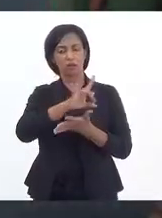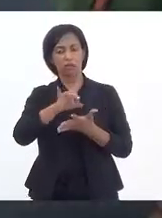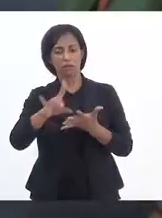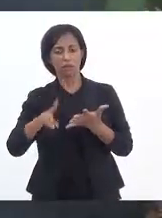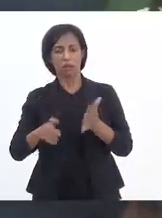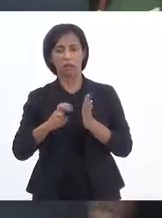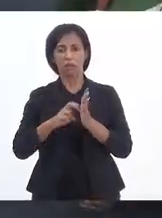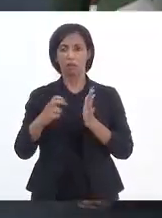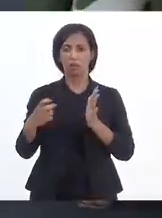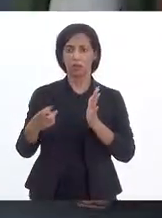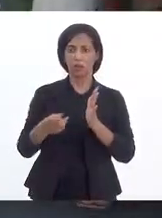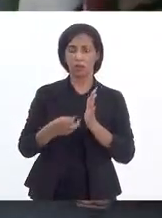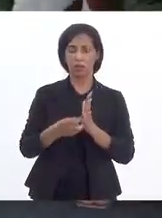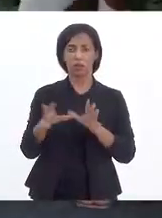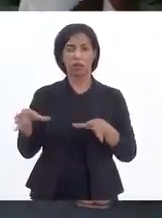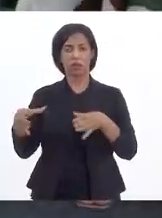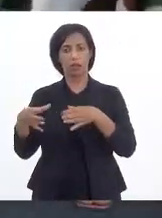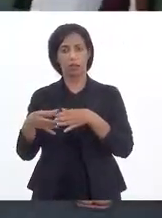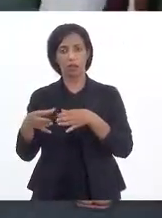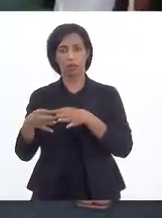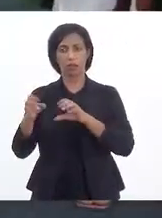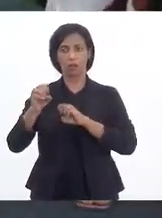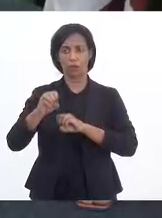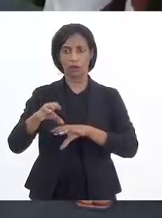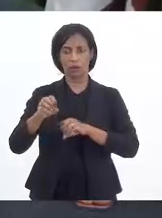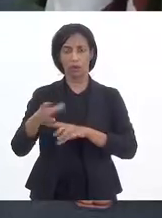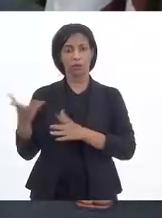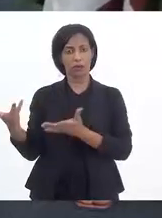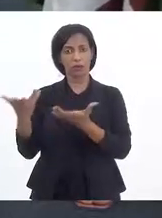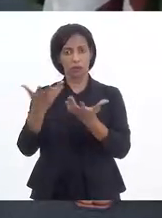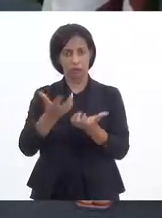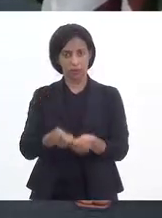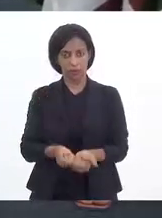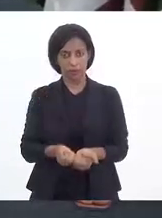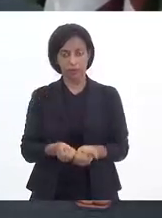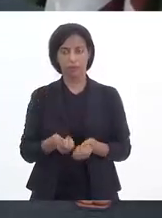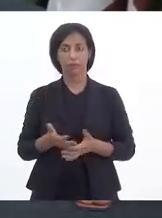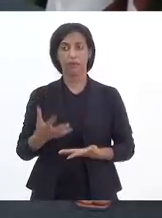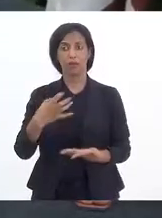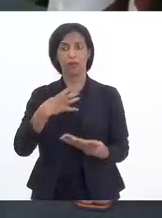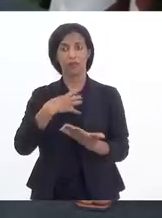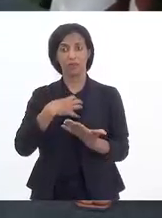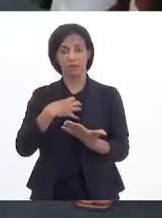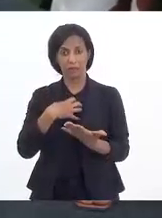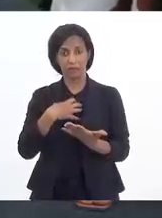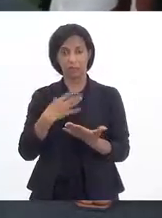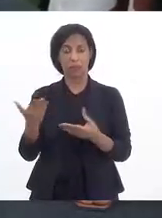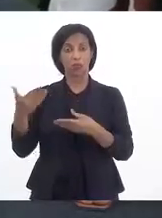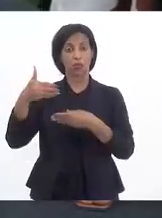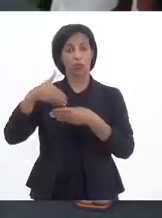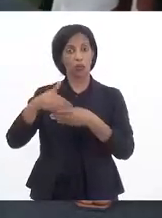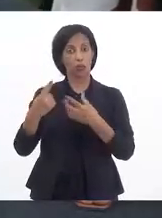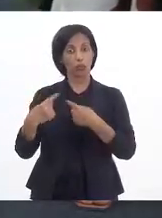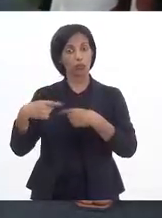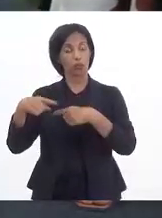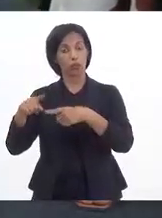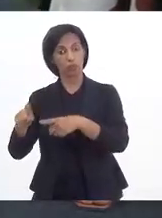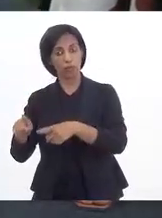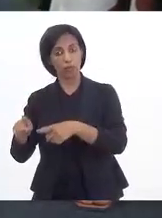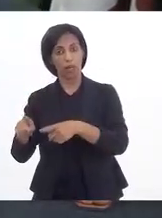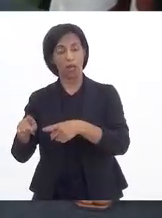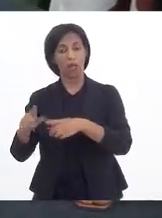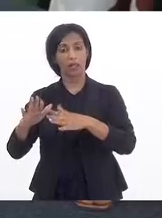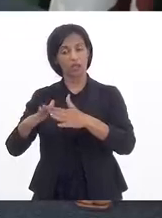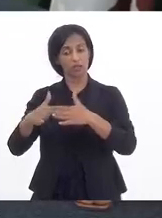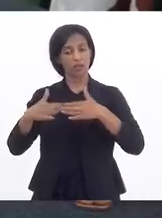e as emendas da comissão de educação foram acatadas Então nesse sentido ao invés do voto contrário a gente